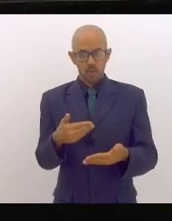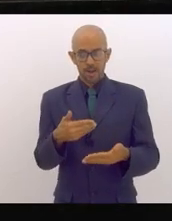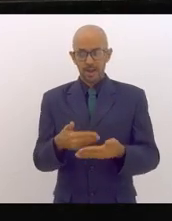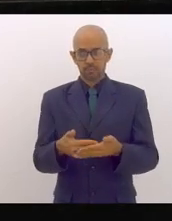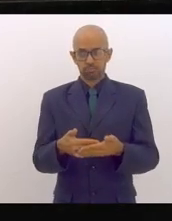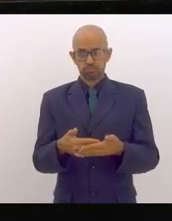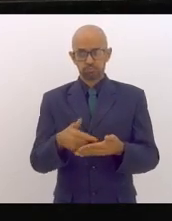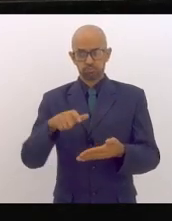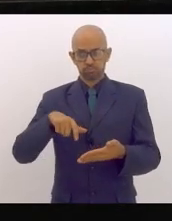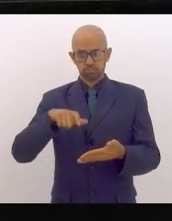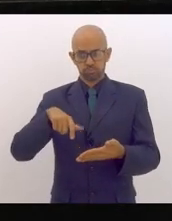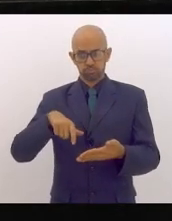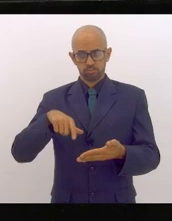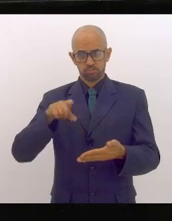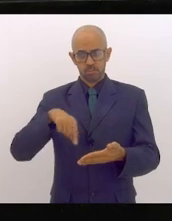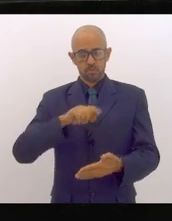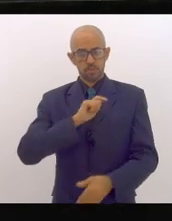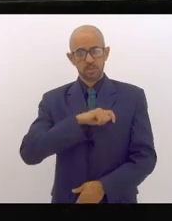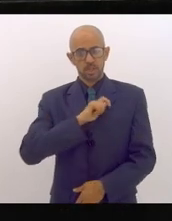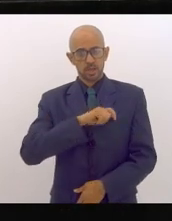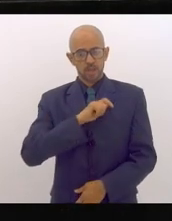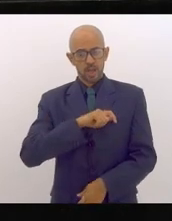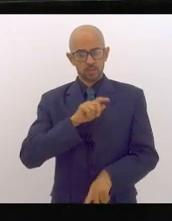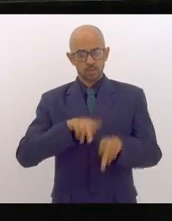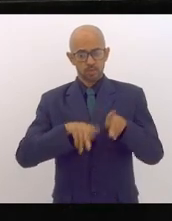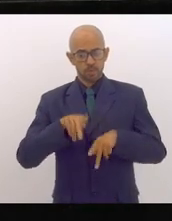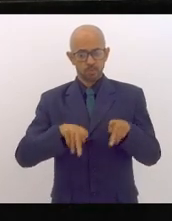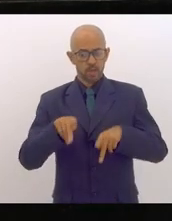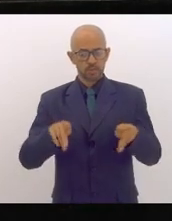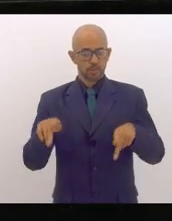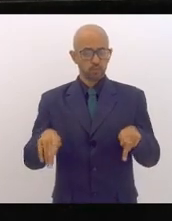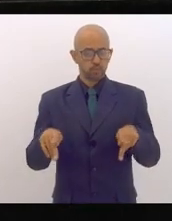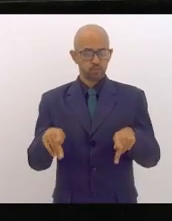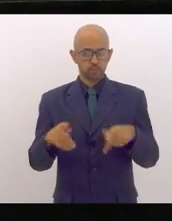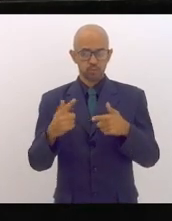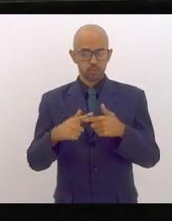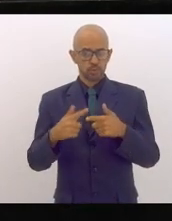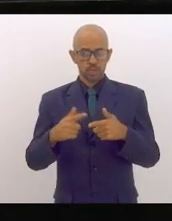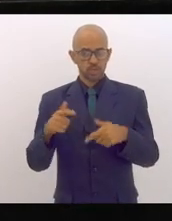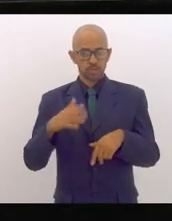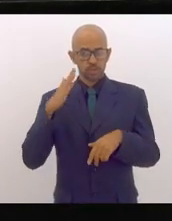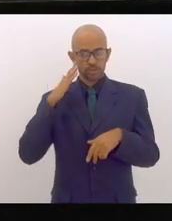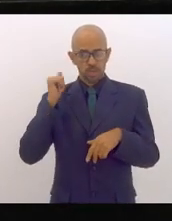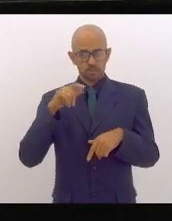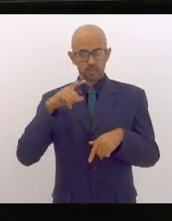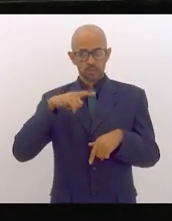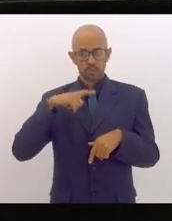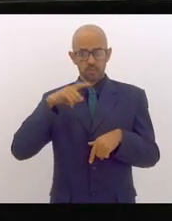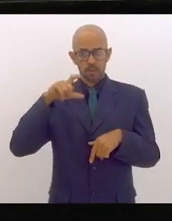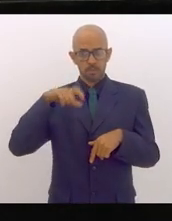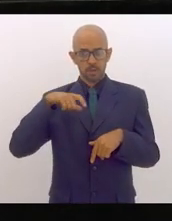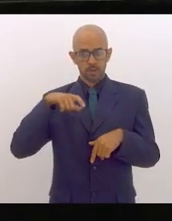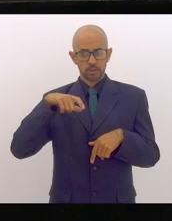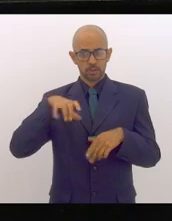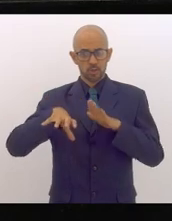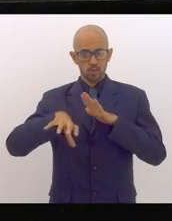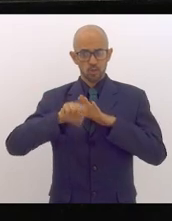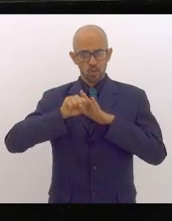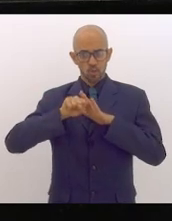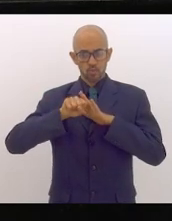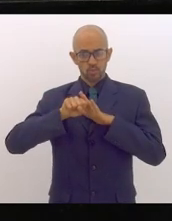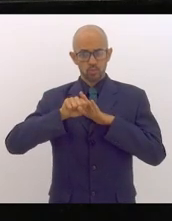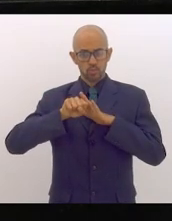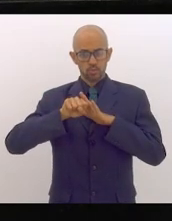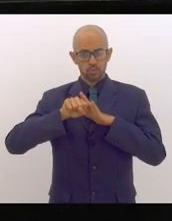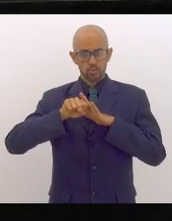Luiz Paulo, é uma maldade com o povo, é uma maldade. Porque nós sabemos que tem uma maquininha chamada chupa-cabra. De repente, o